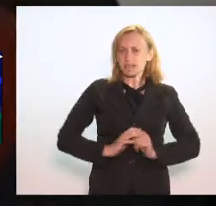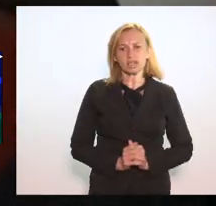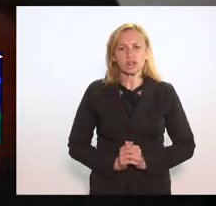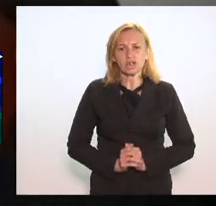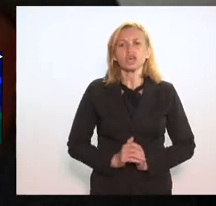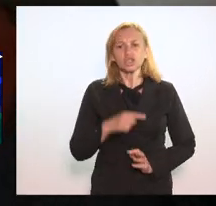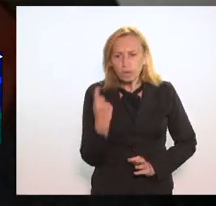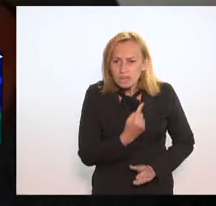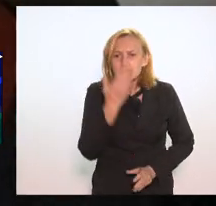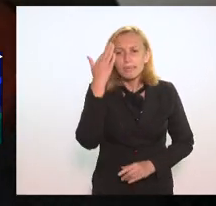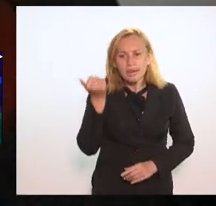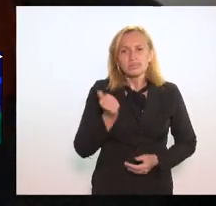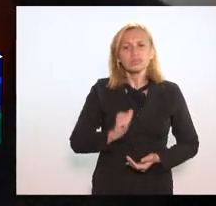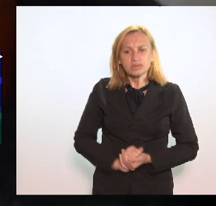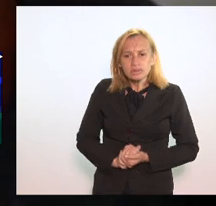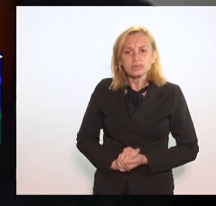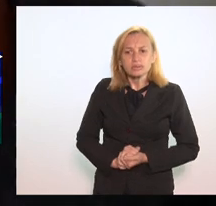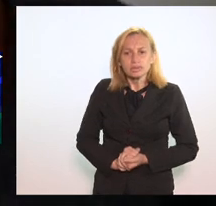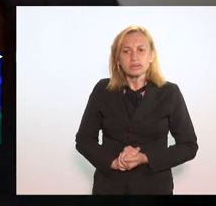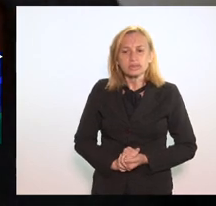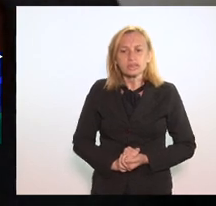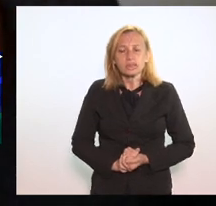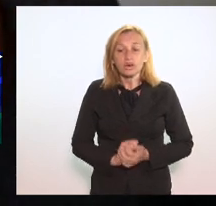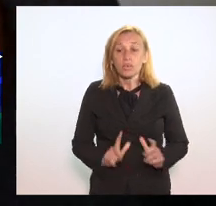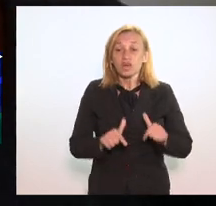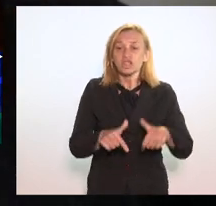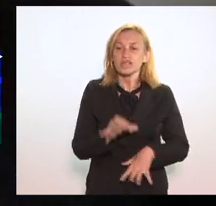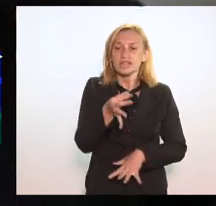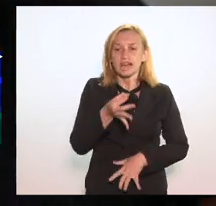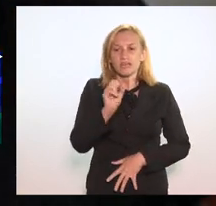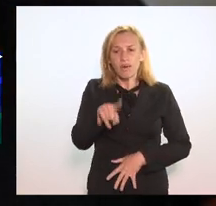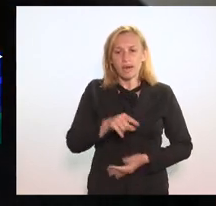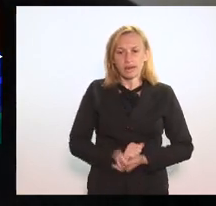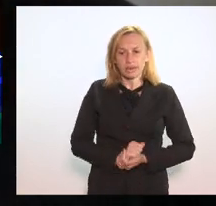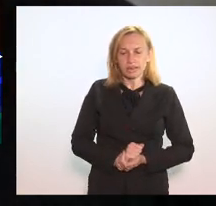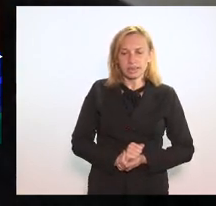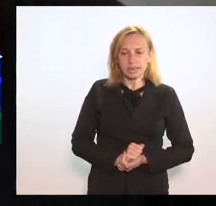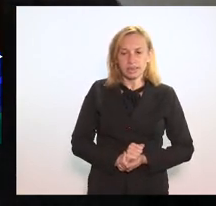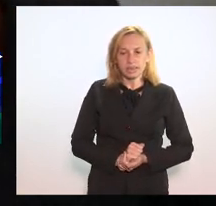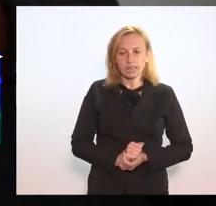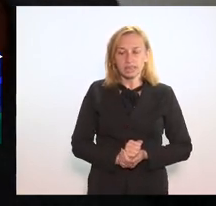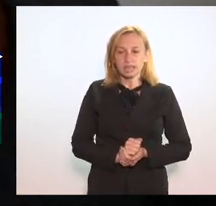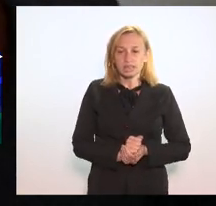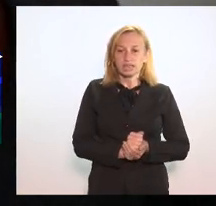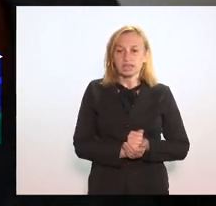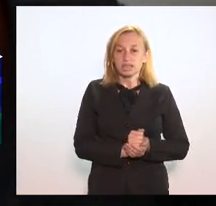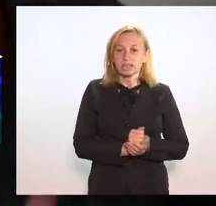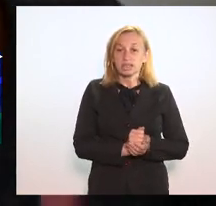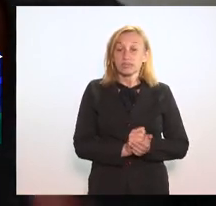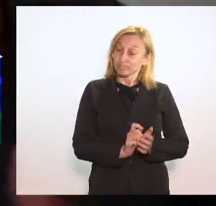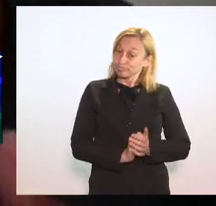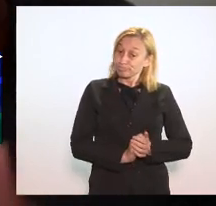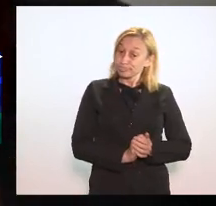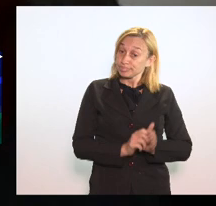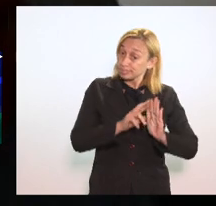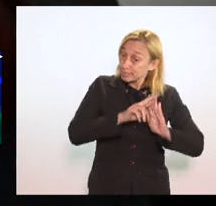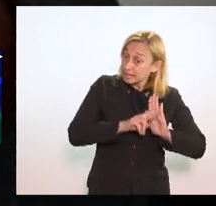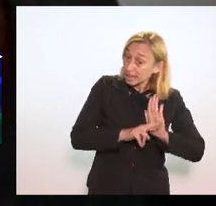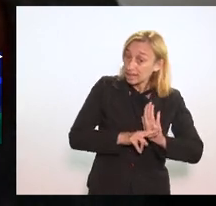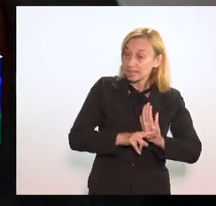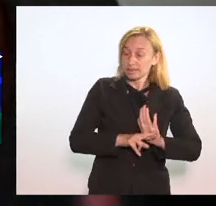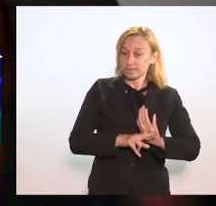Todos nós sabemos que a atitude mais correta é o do time tira medida de restrição eu ouvia